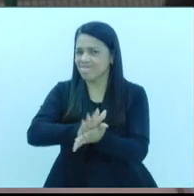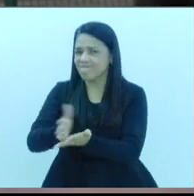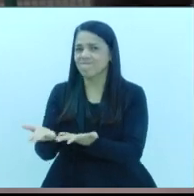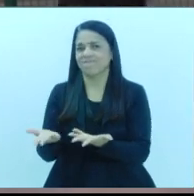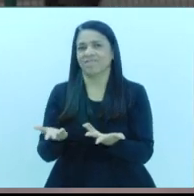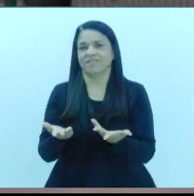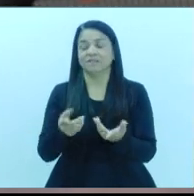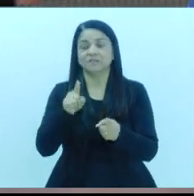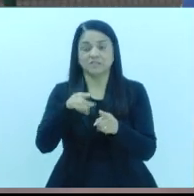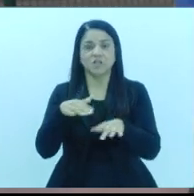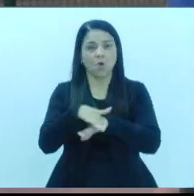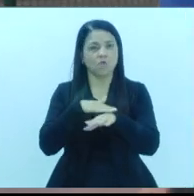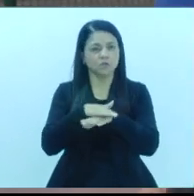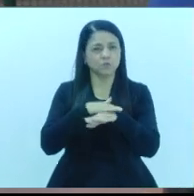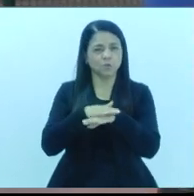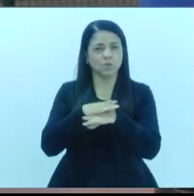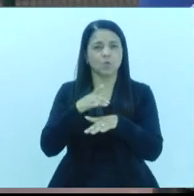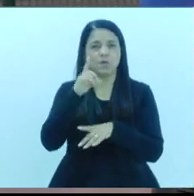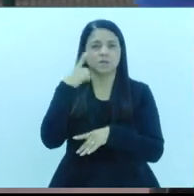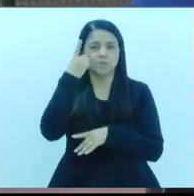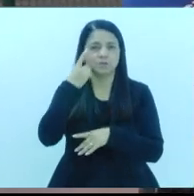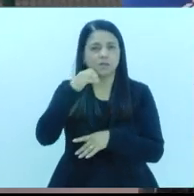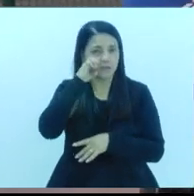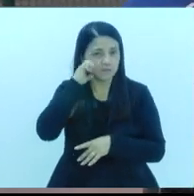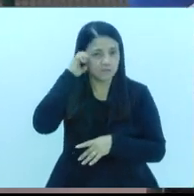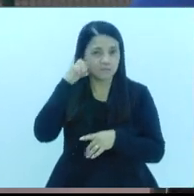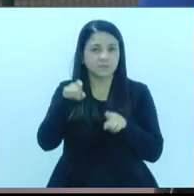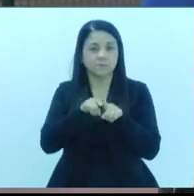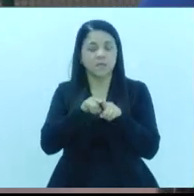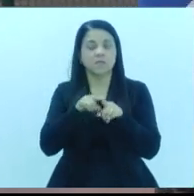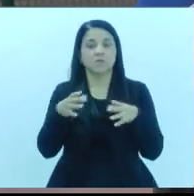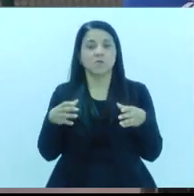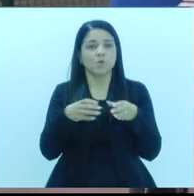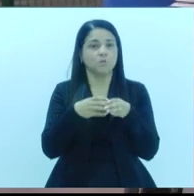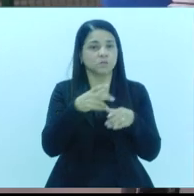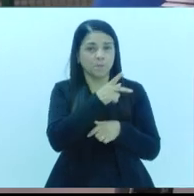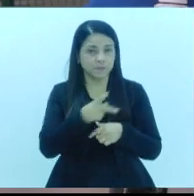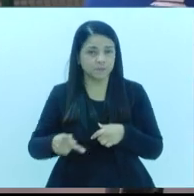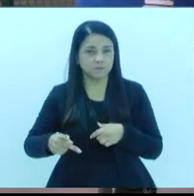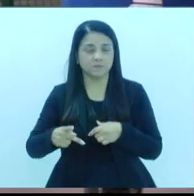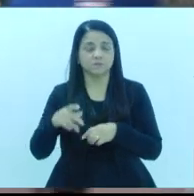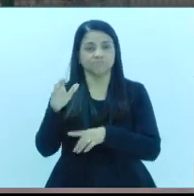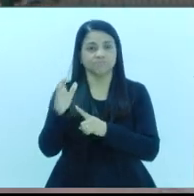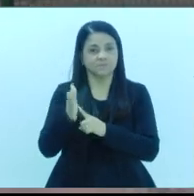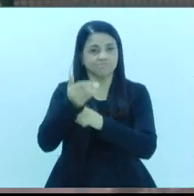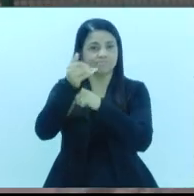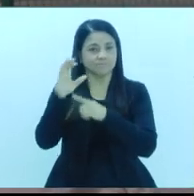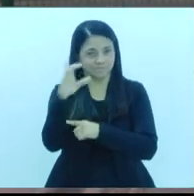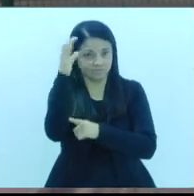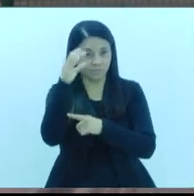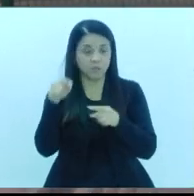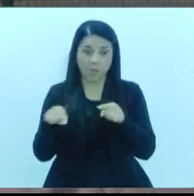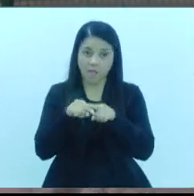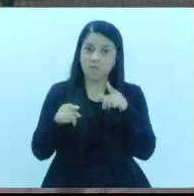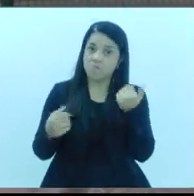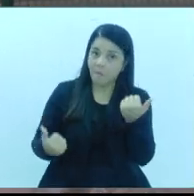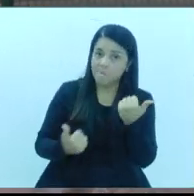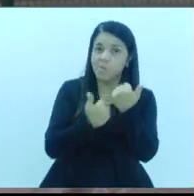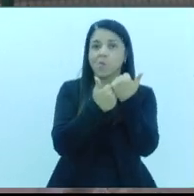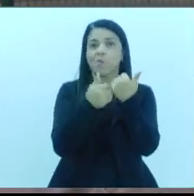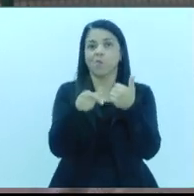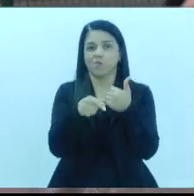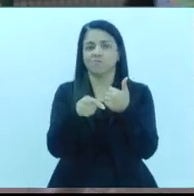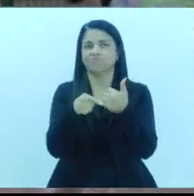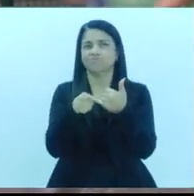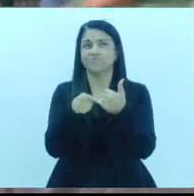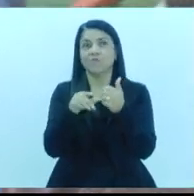deputada Élica Takimoto, que é a presidente da Comissão de Ciência e Tecnologia. É um importante apoio também para esse curso. Sem dúvida, foi uma das primeiras,